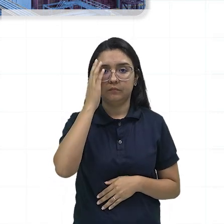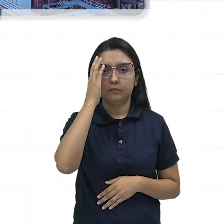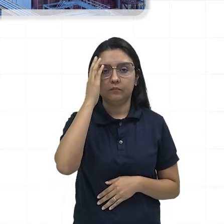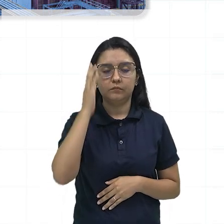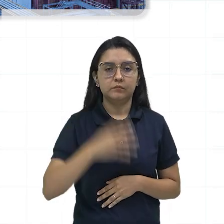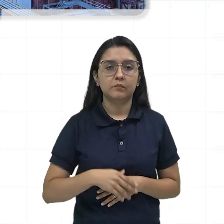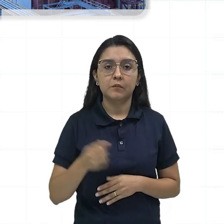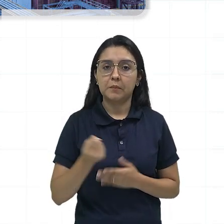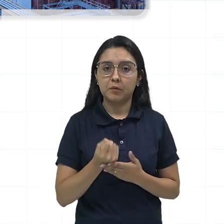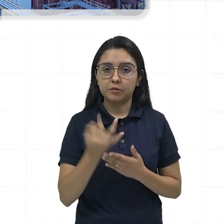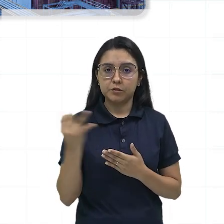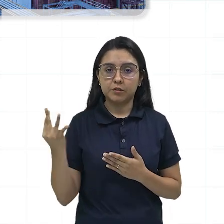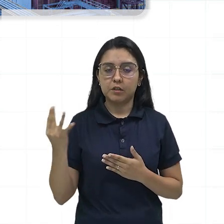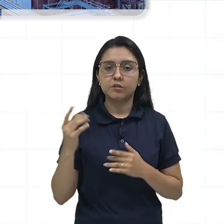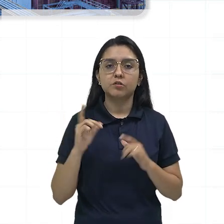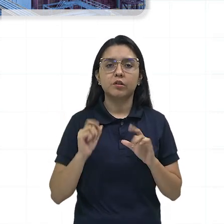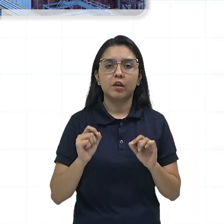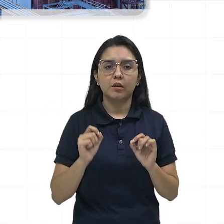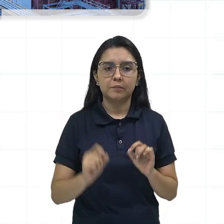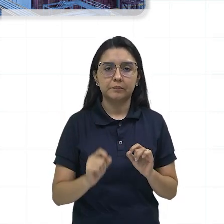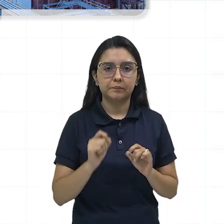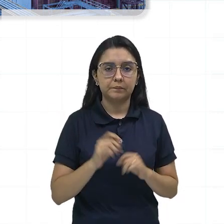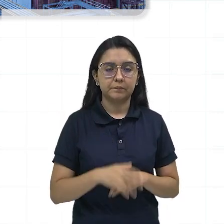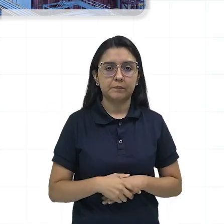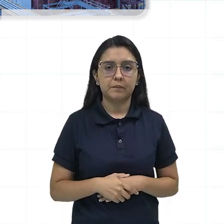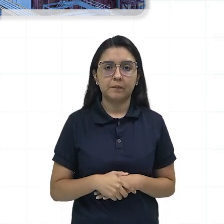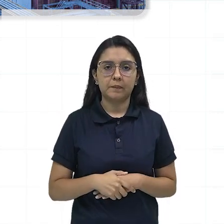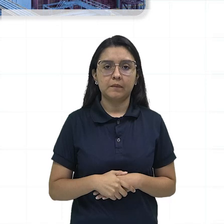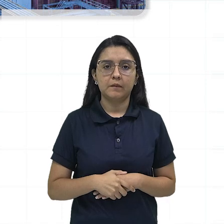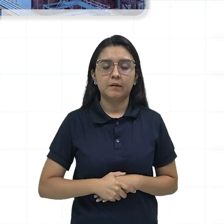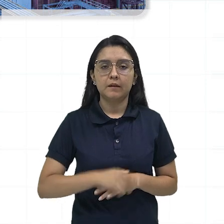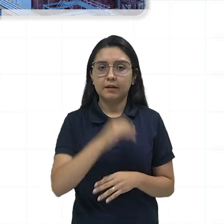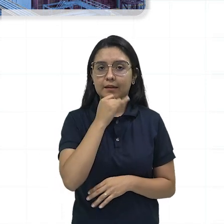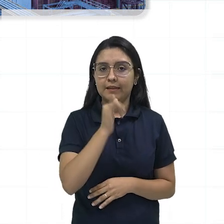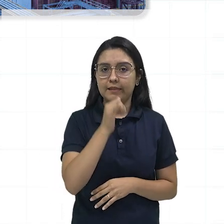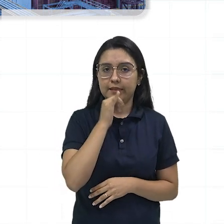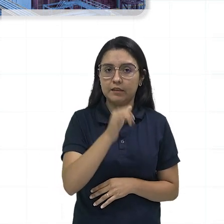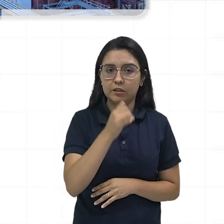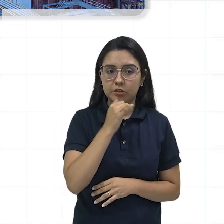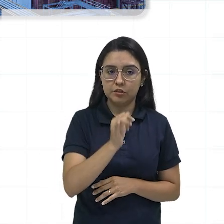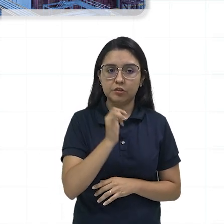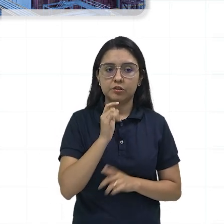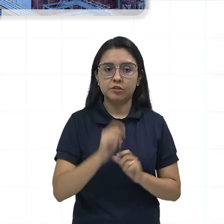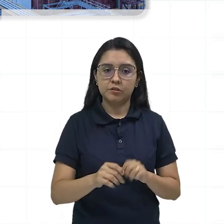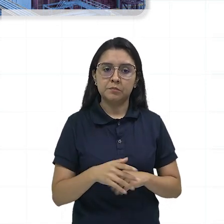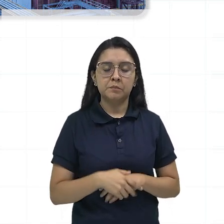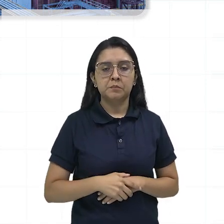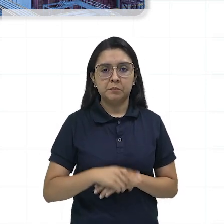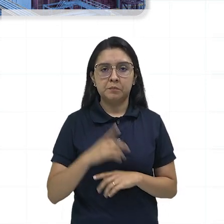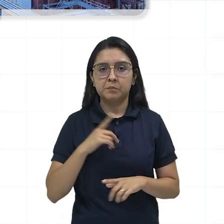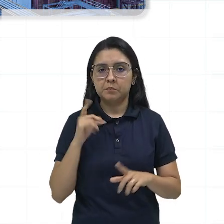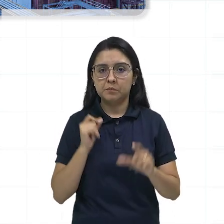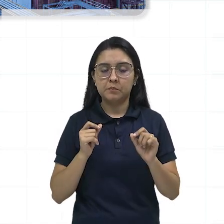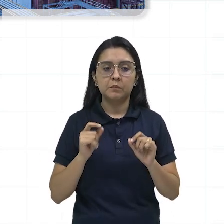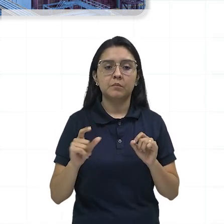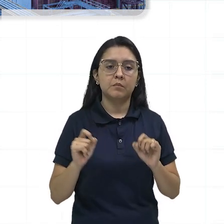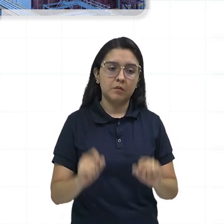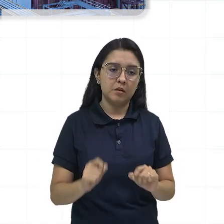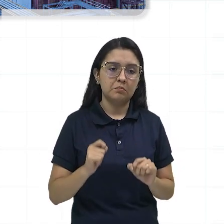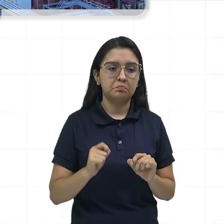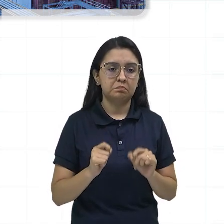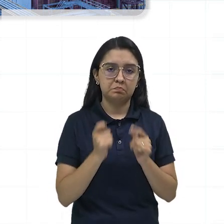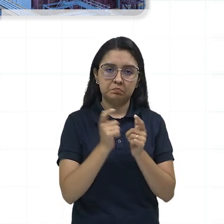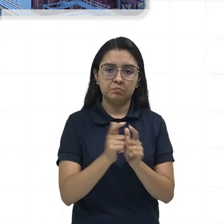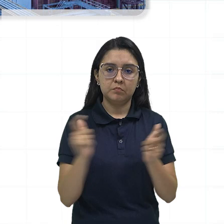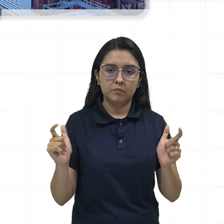um número alto, né, de energias alternativas crescendo no nosso país, né,